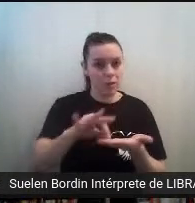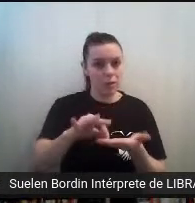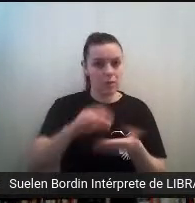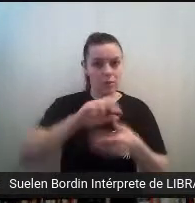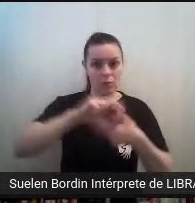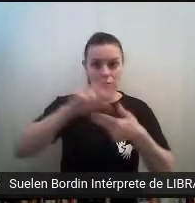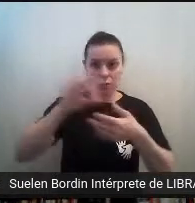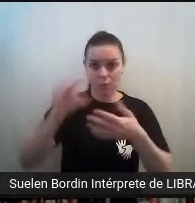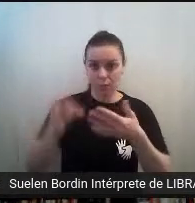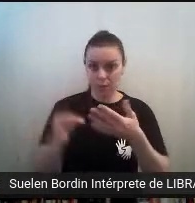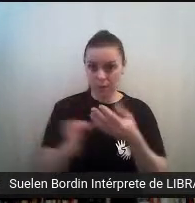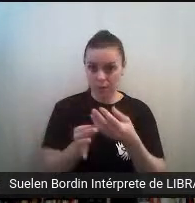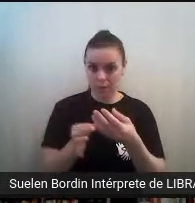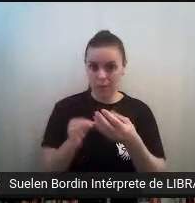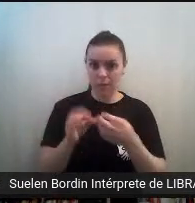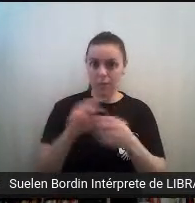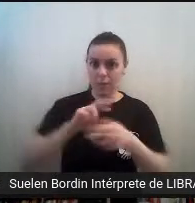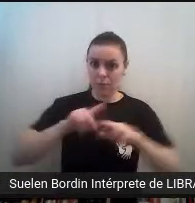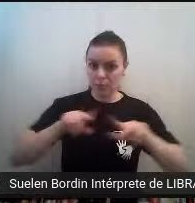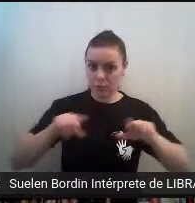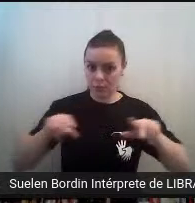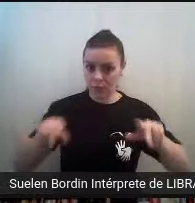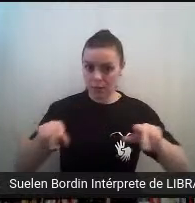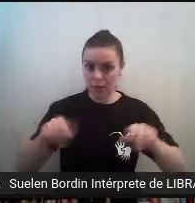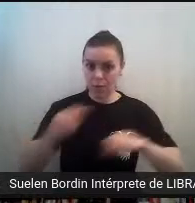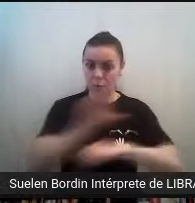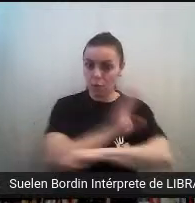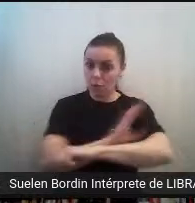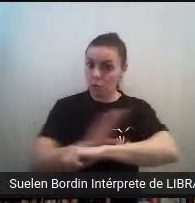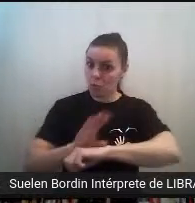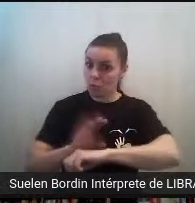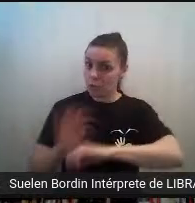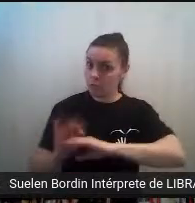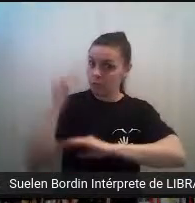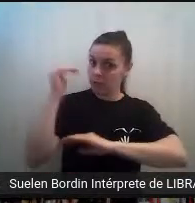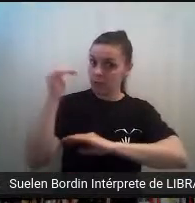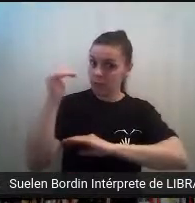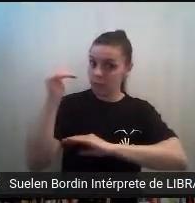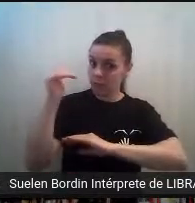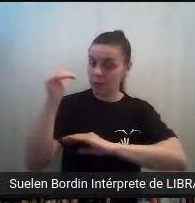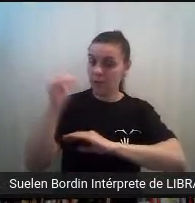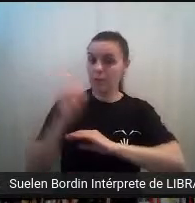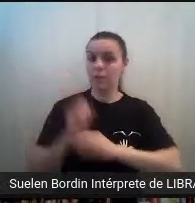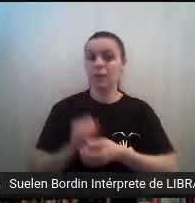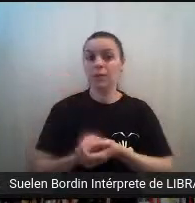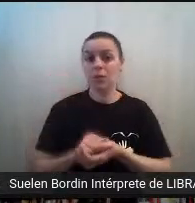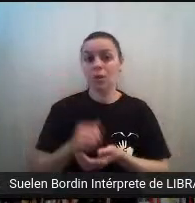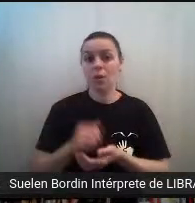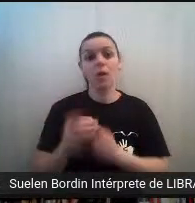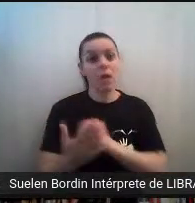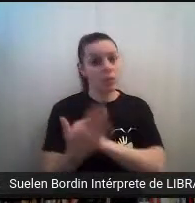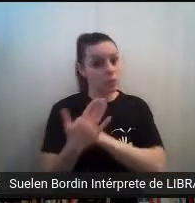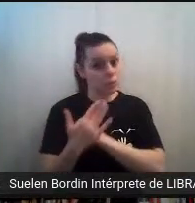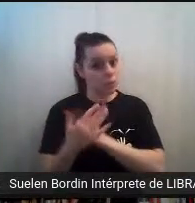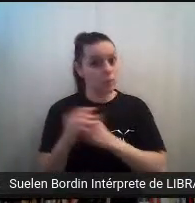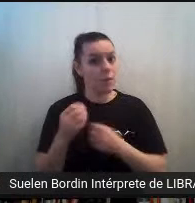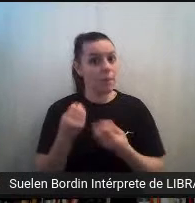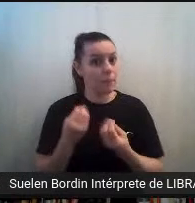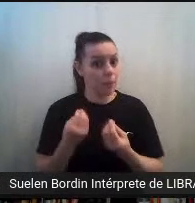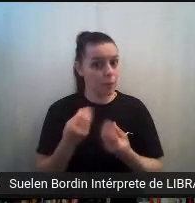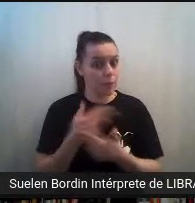diferencial, curso avançado de álgebra linear, isso é importante, ajuda muito.